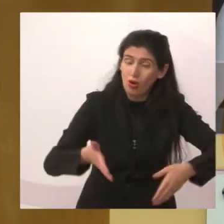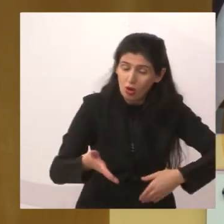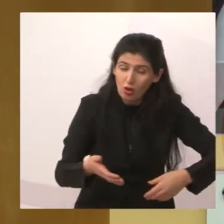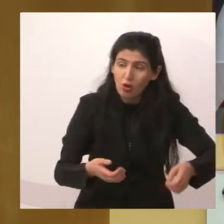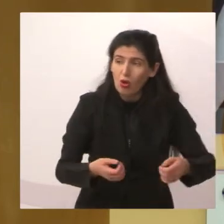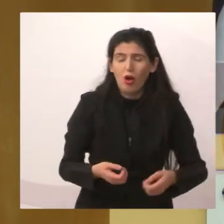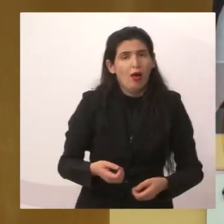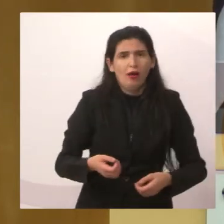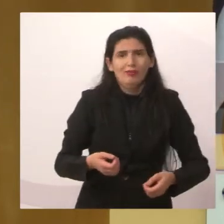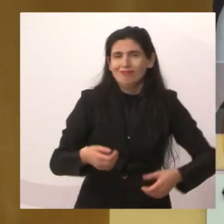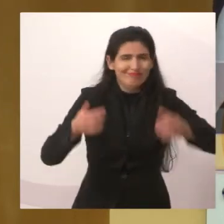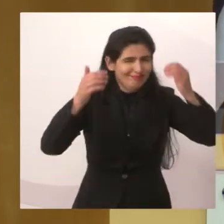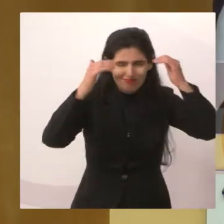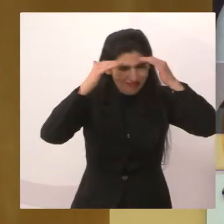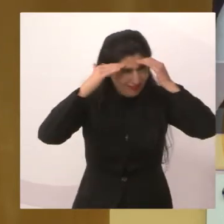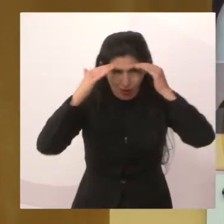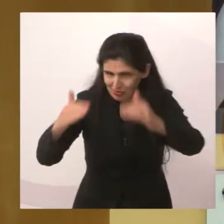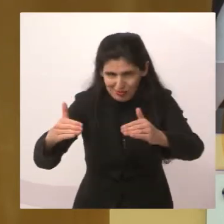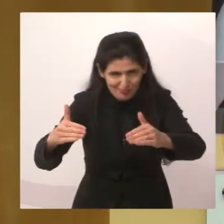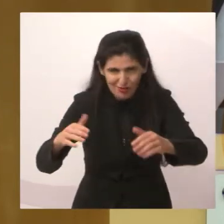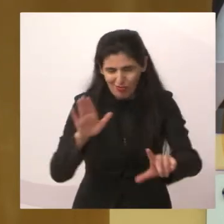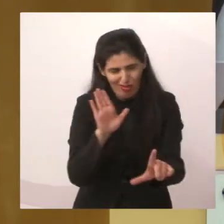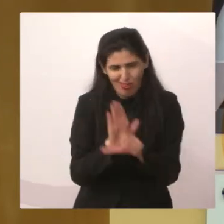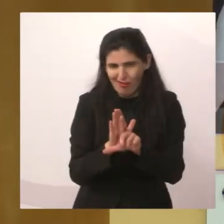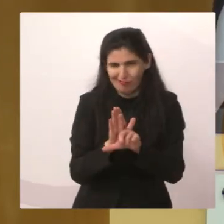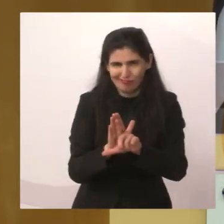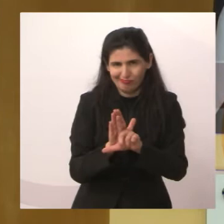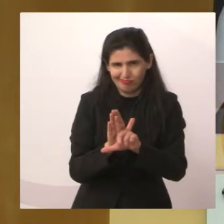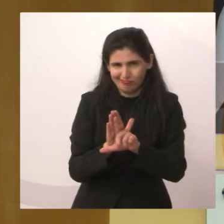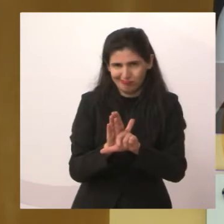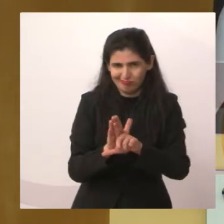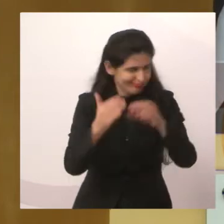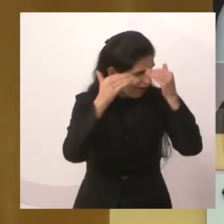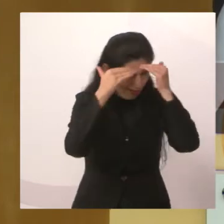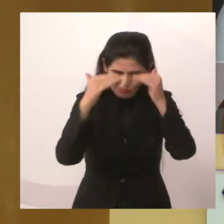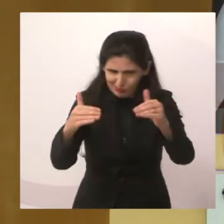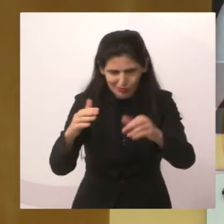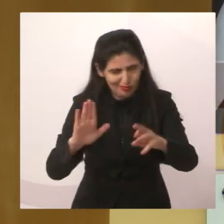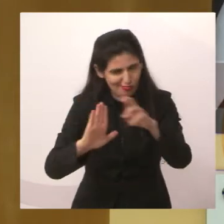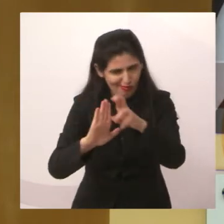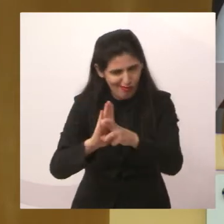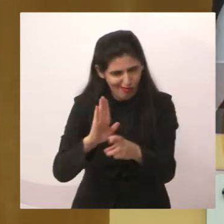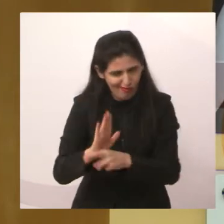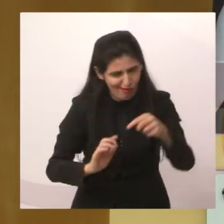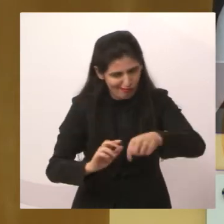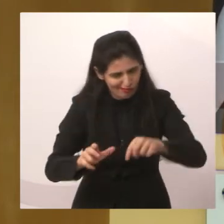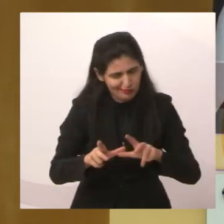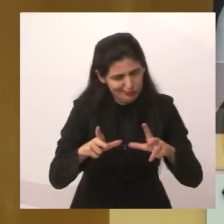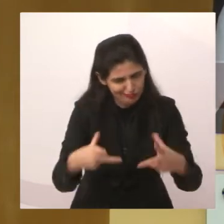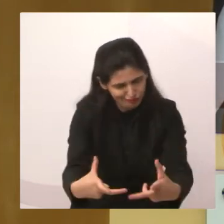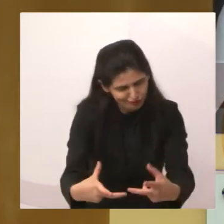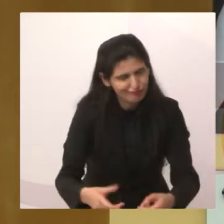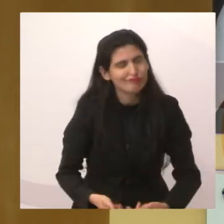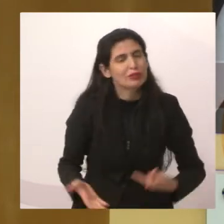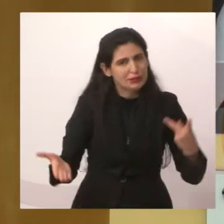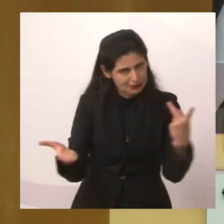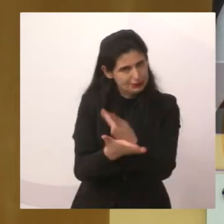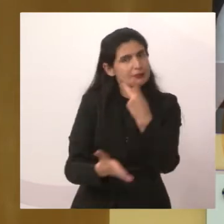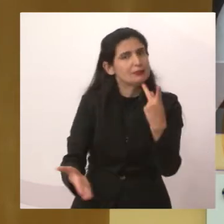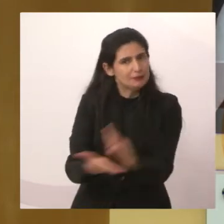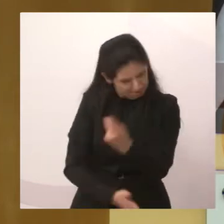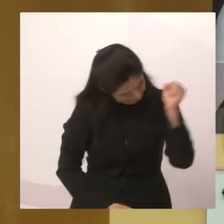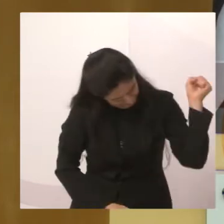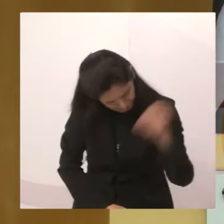rasgou a lei, rasgou o regimento dessa casa. Para mim, uma infração tão grave e mais grave do